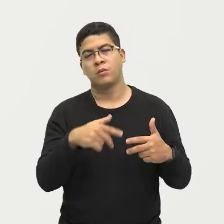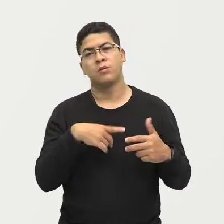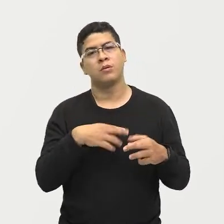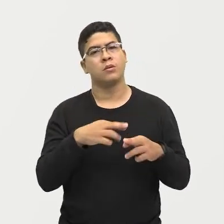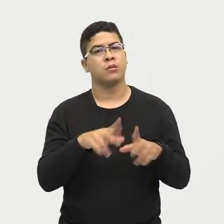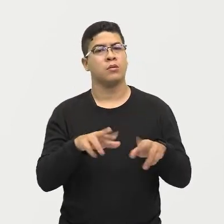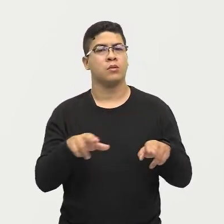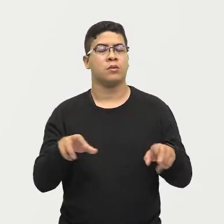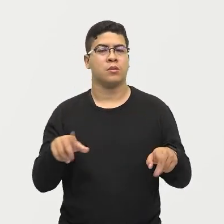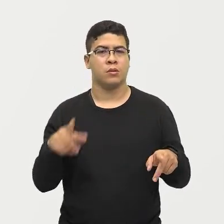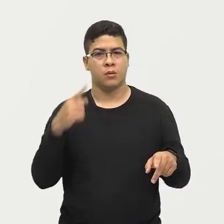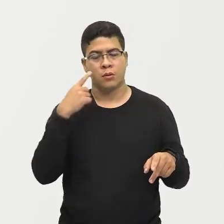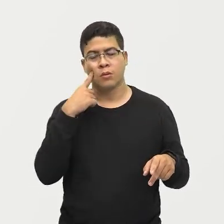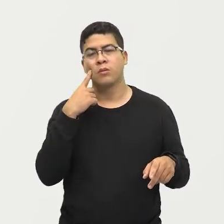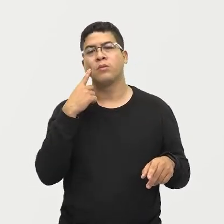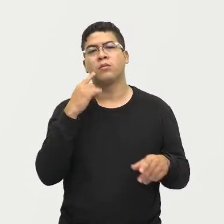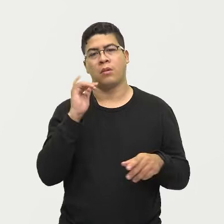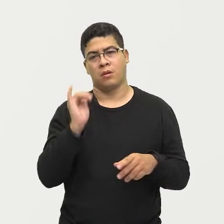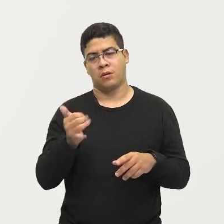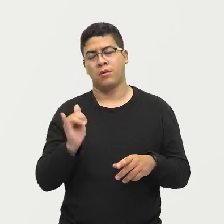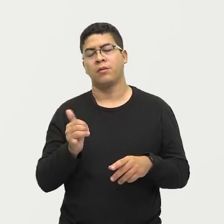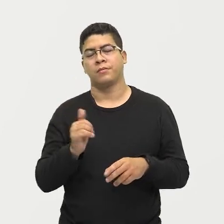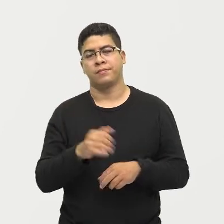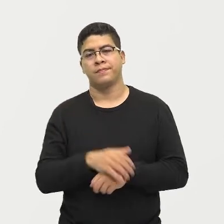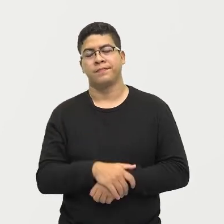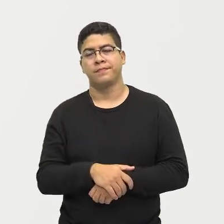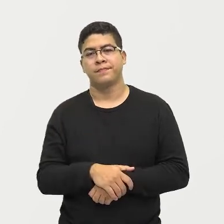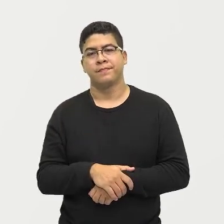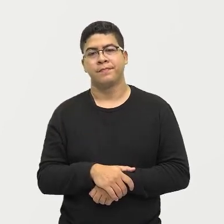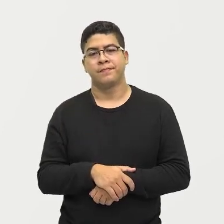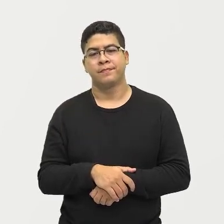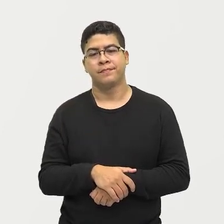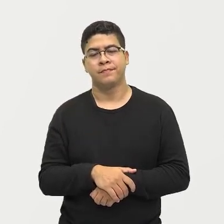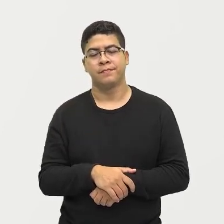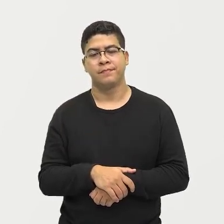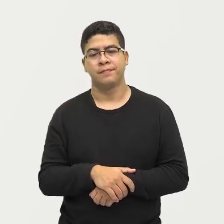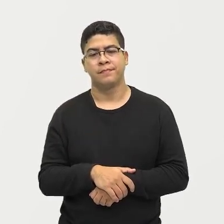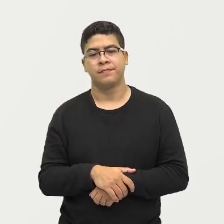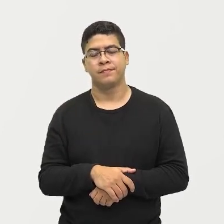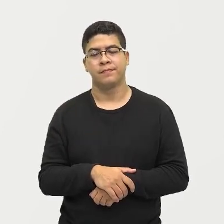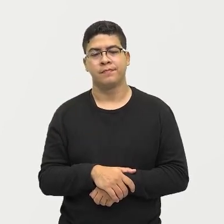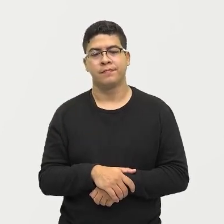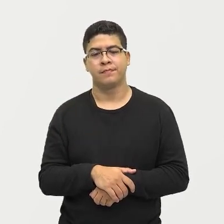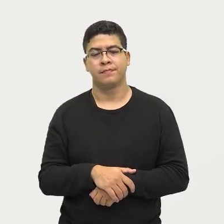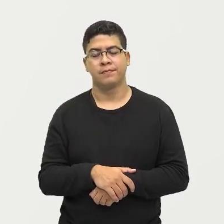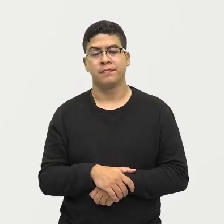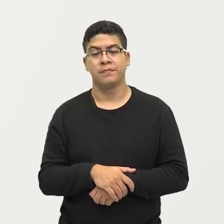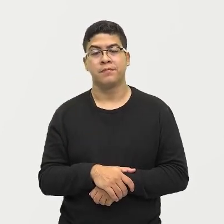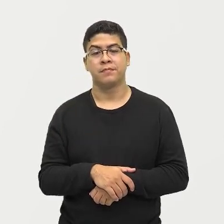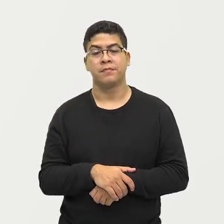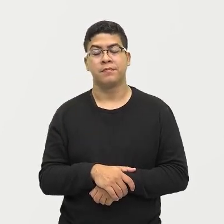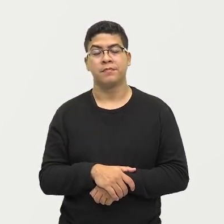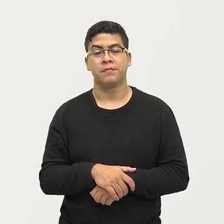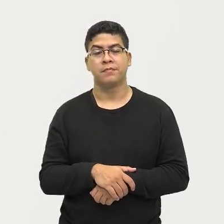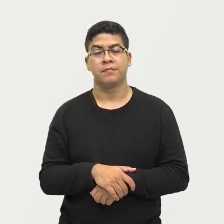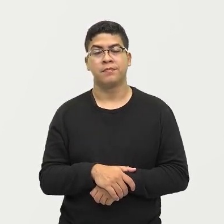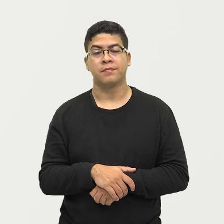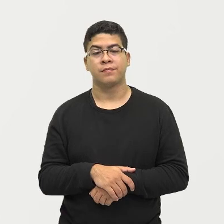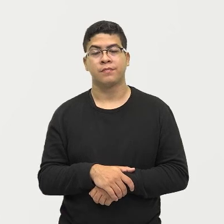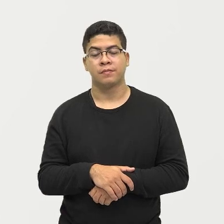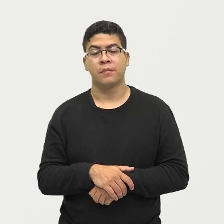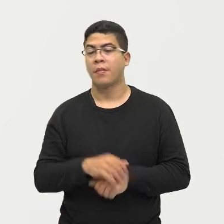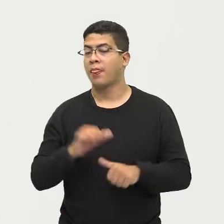ele era um grande folclorista. O que mais que nós temos aí para falar dele? Olha só, apesar de ele propor